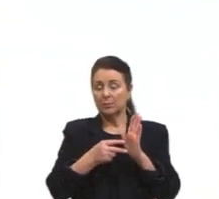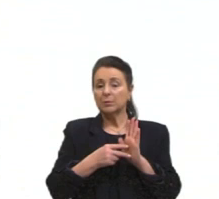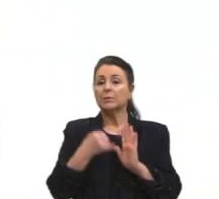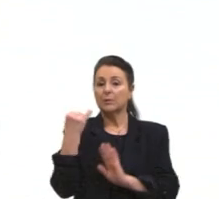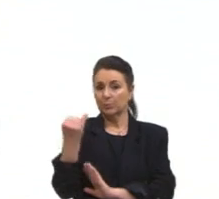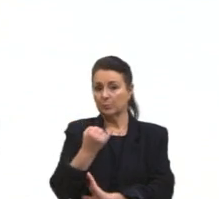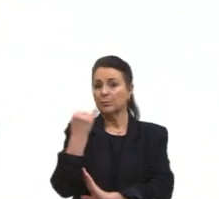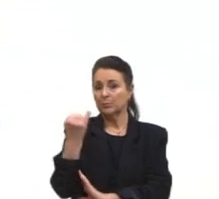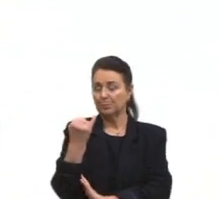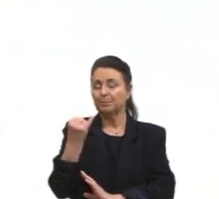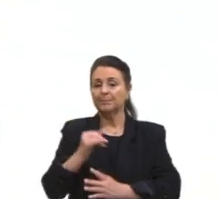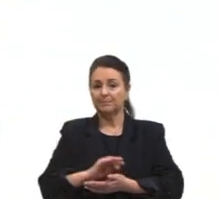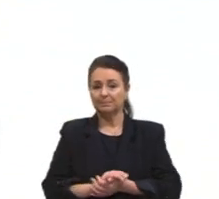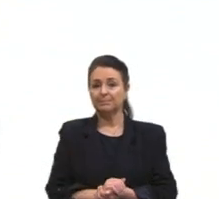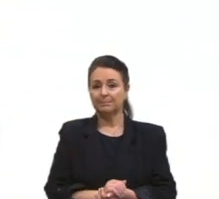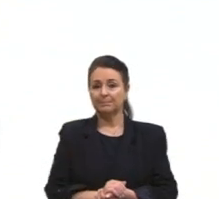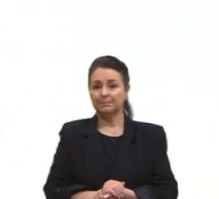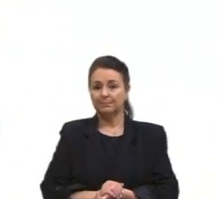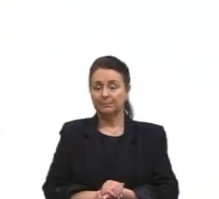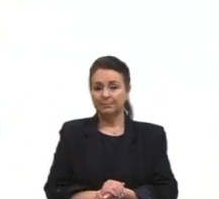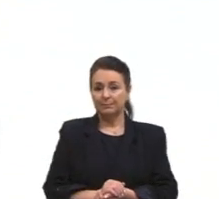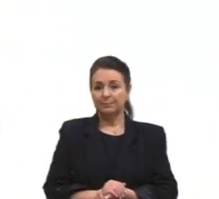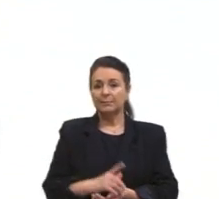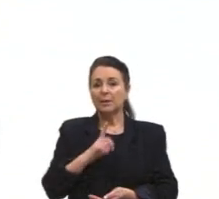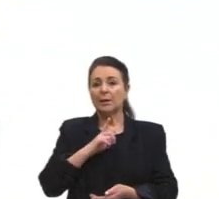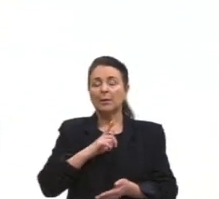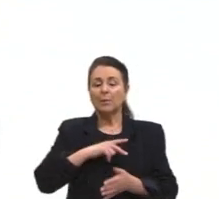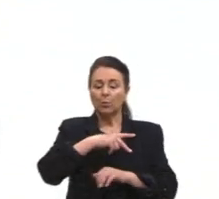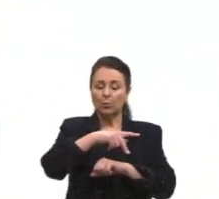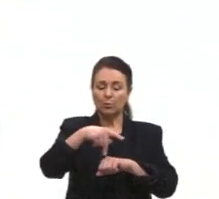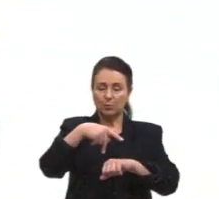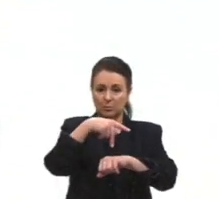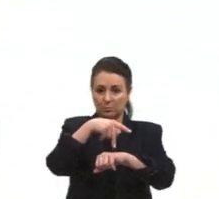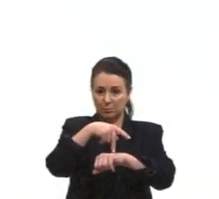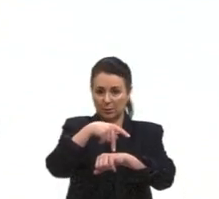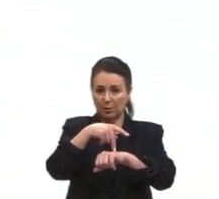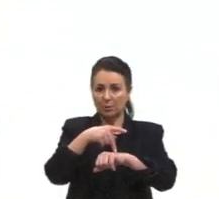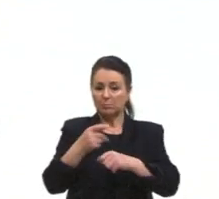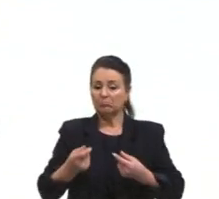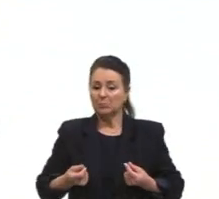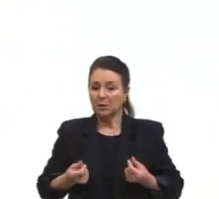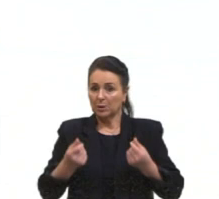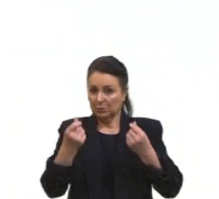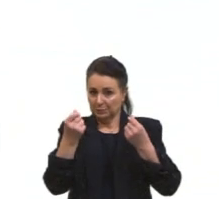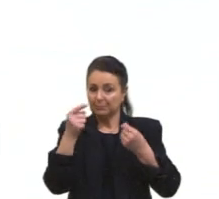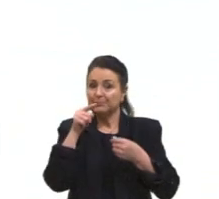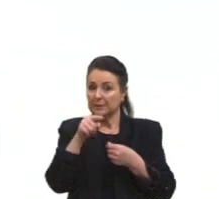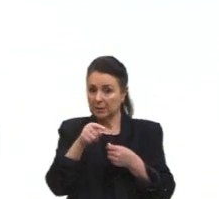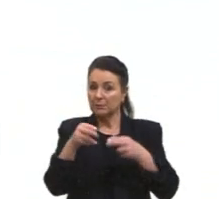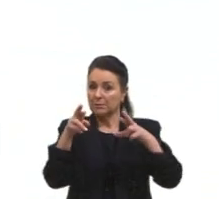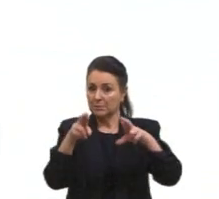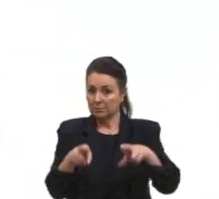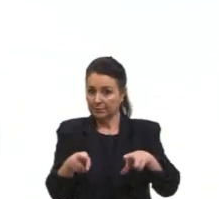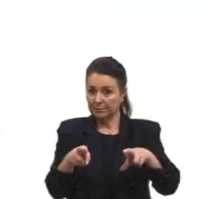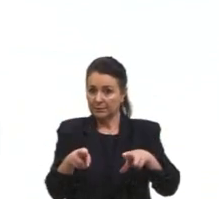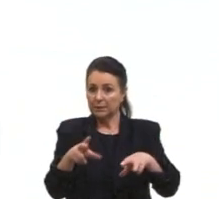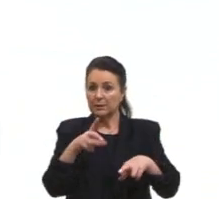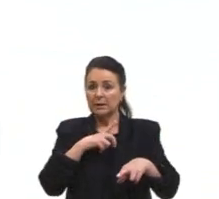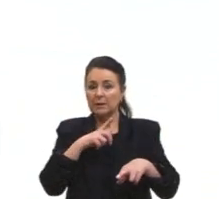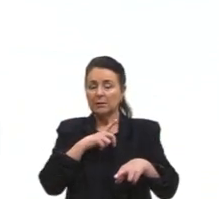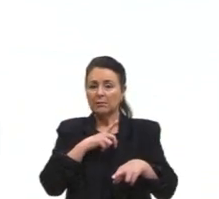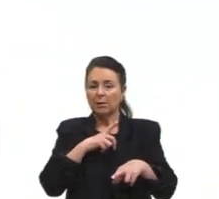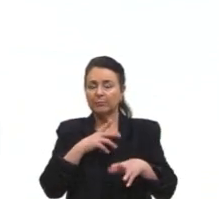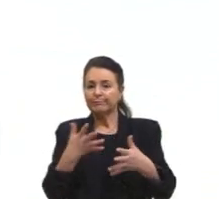expressiva e também tá agonizada nós temos os países ricos dentro dessa dessa região aí né estão